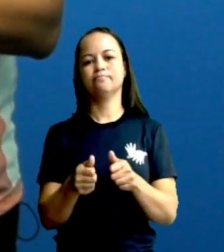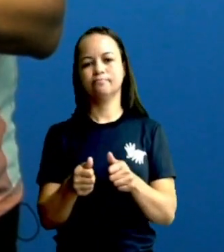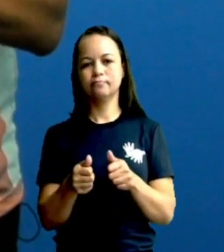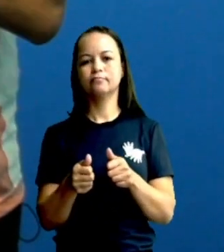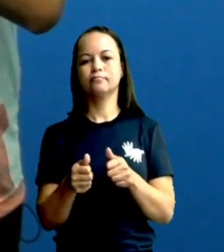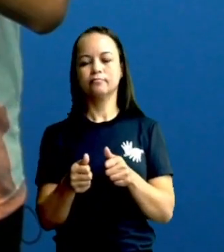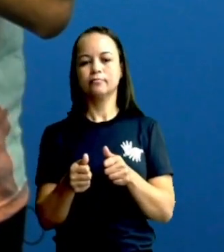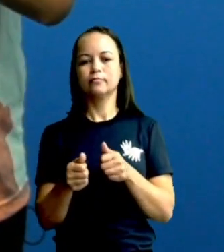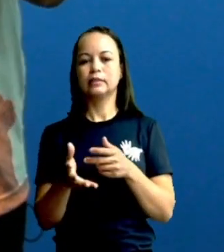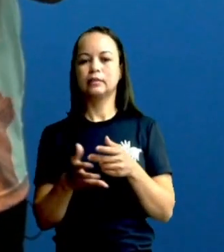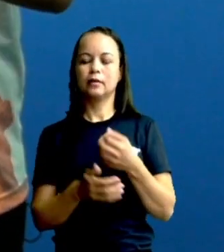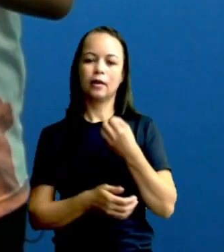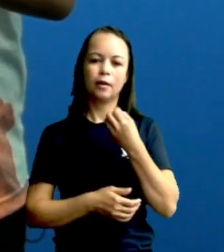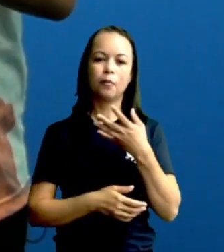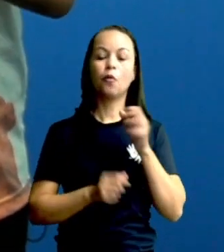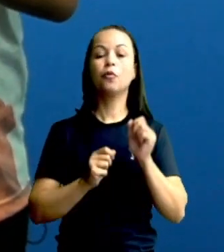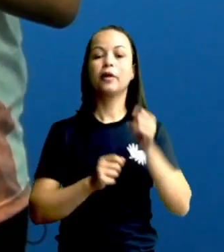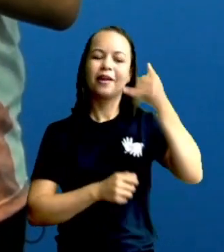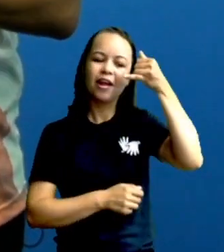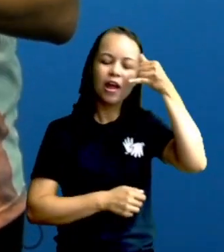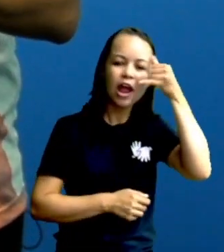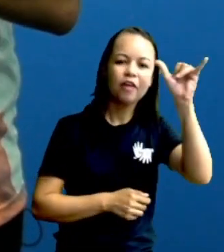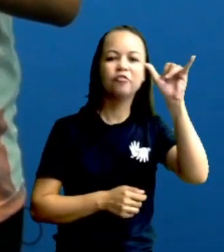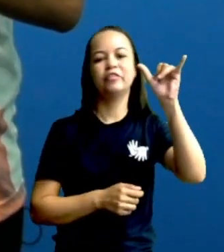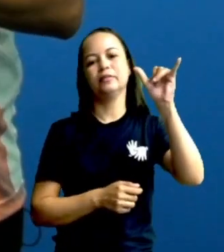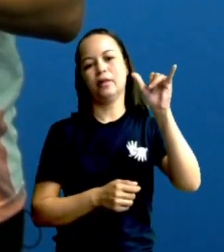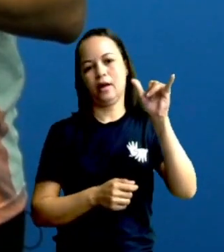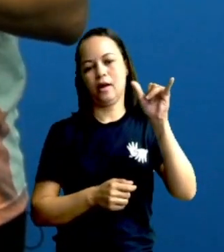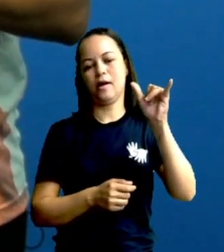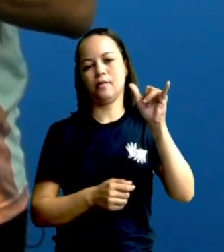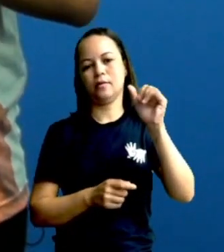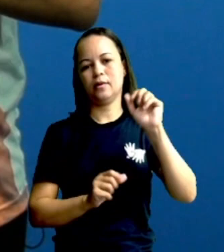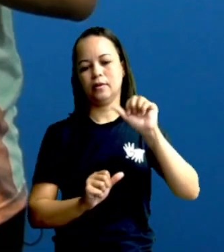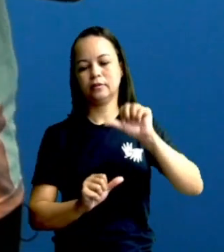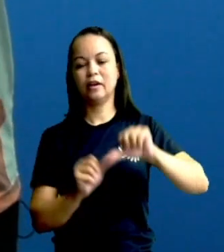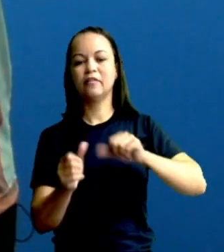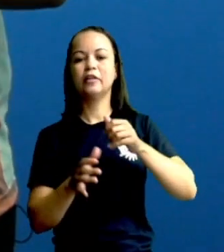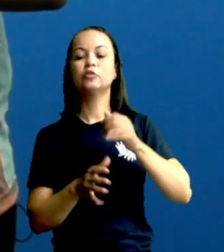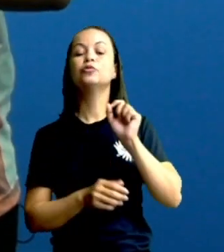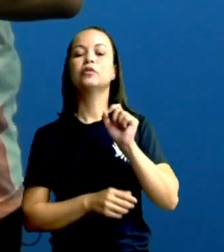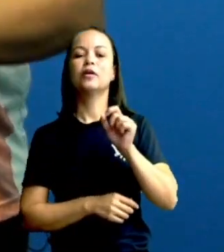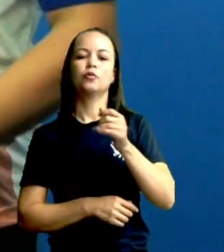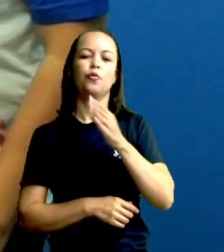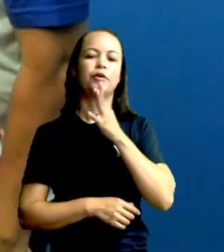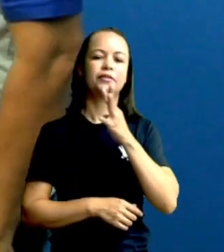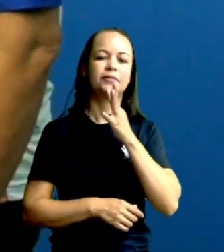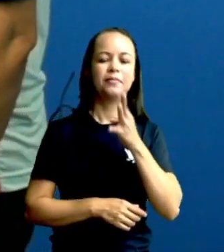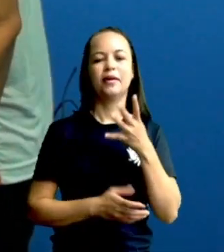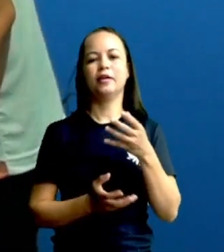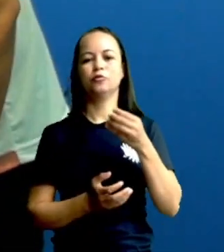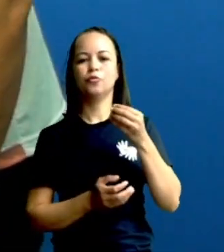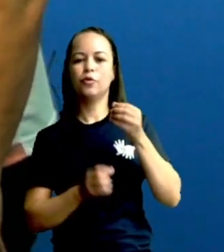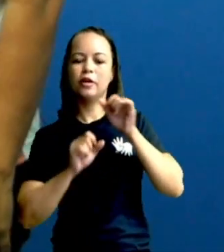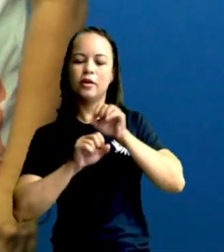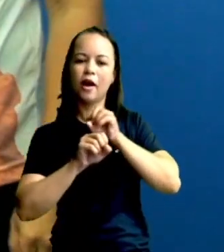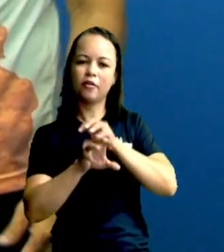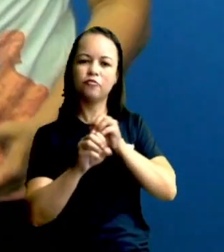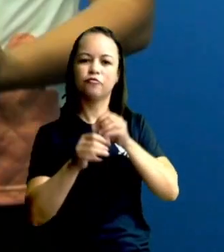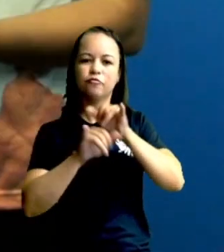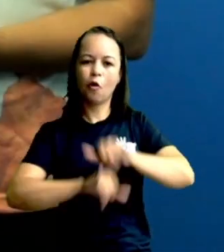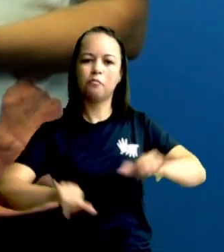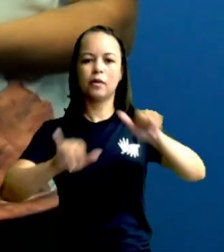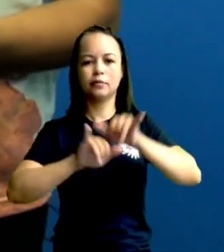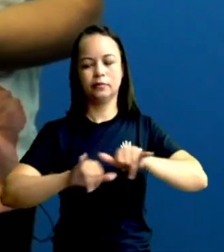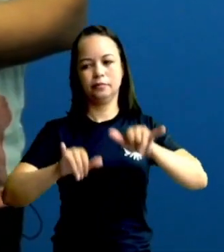o quê? Prevenir através do conhecimento, através da informação. Por favor, professor, vamos para o nosso